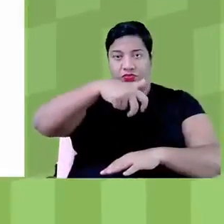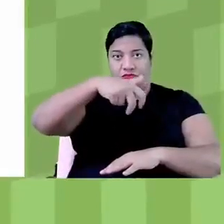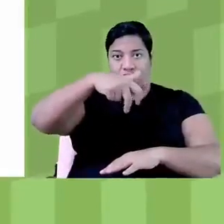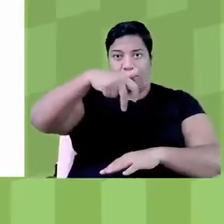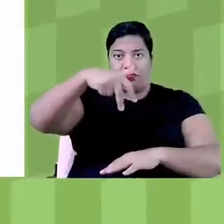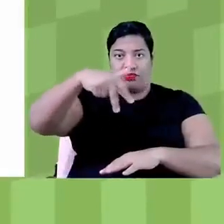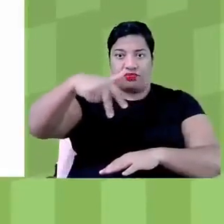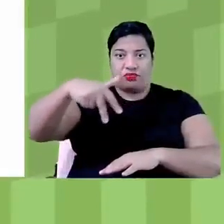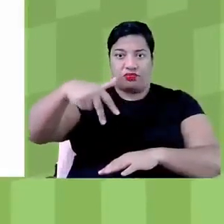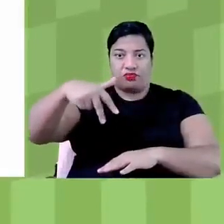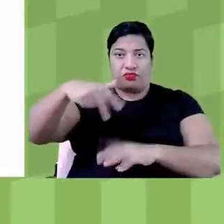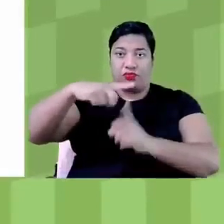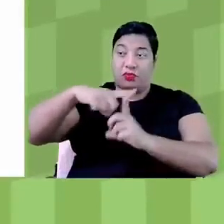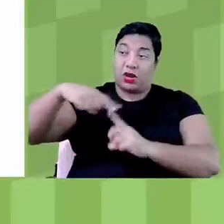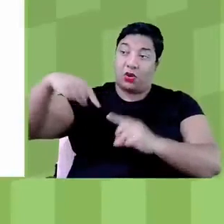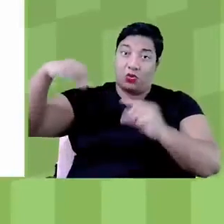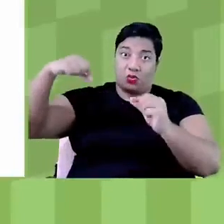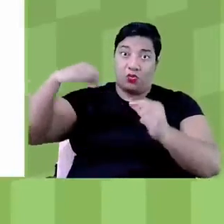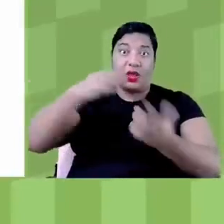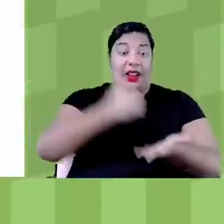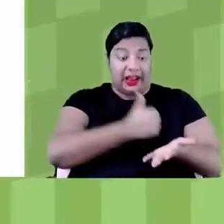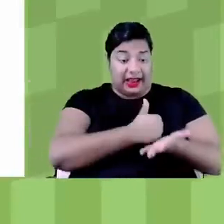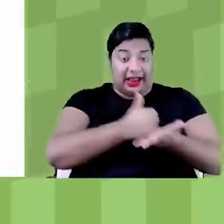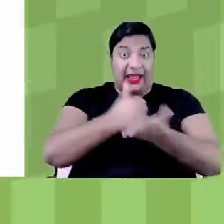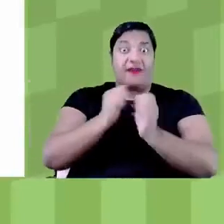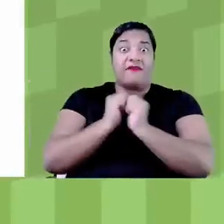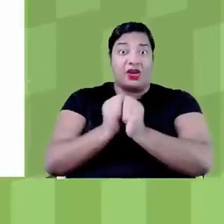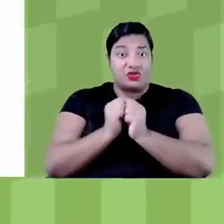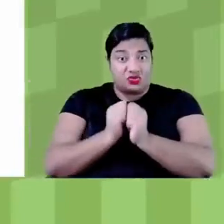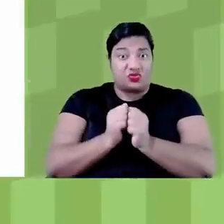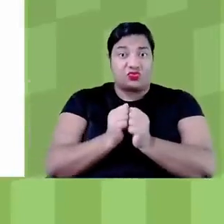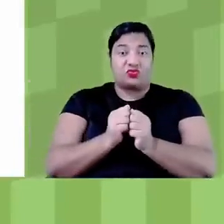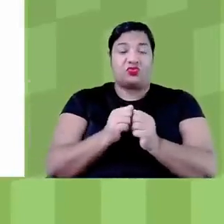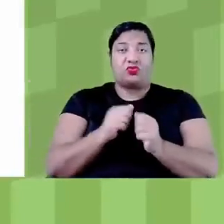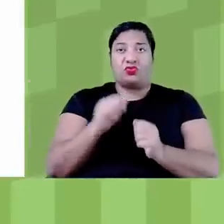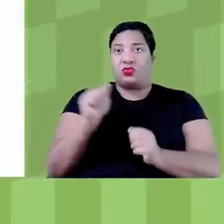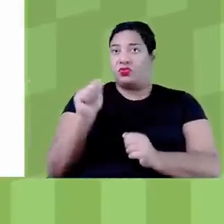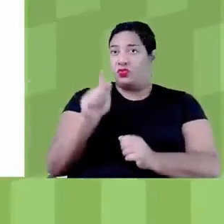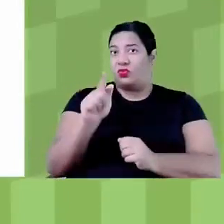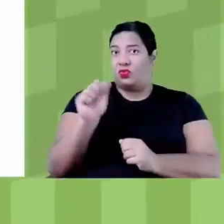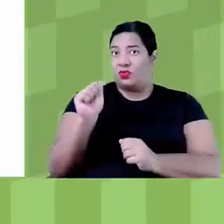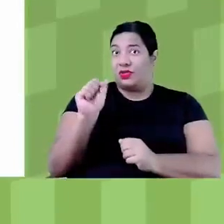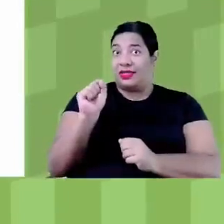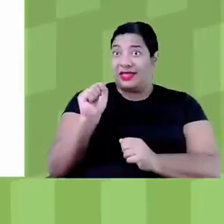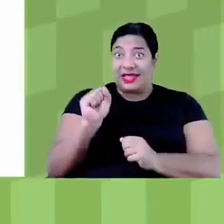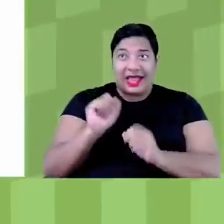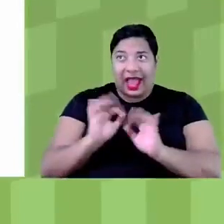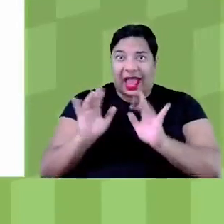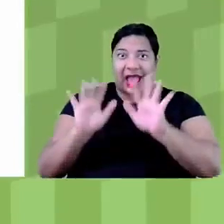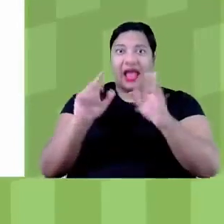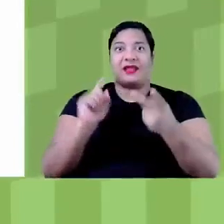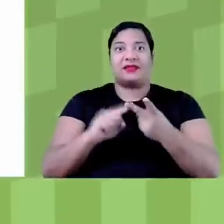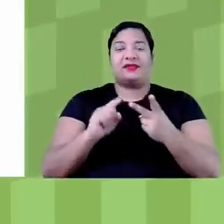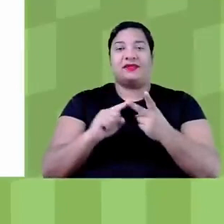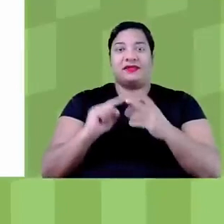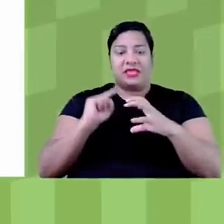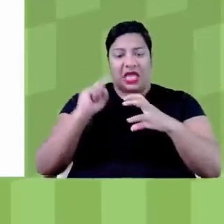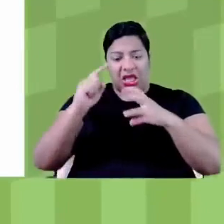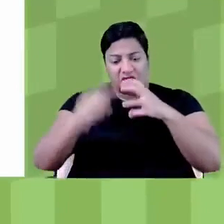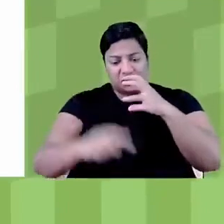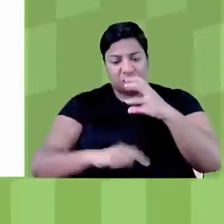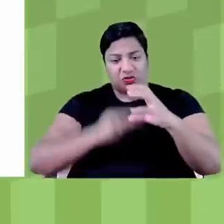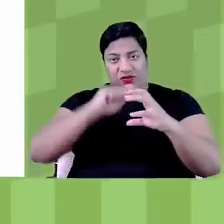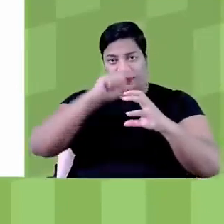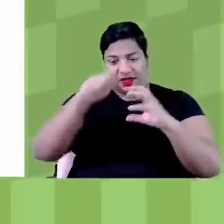de gases da atmosfera, a umidade do ar, etc. E isso está tão no fundo da